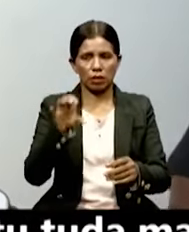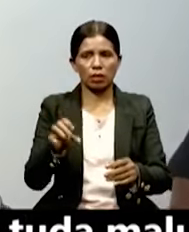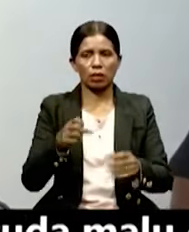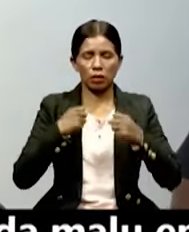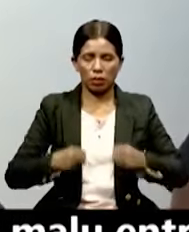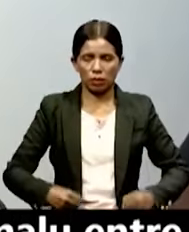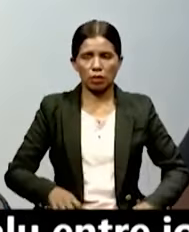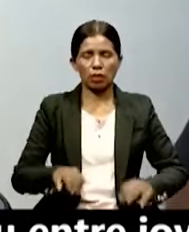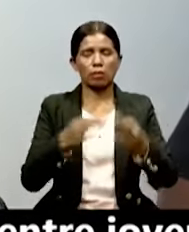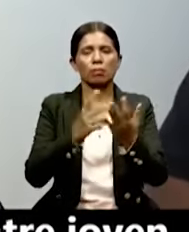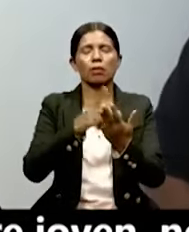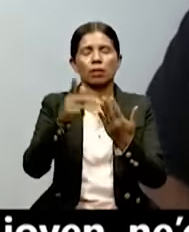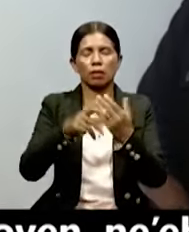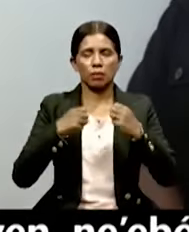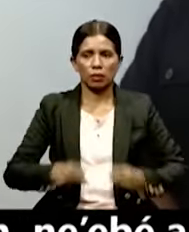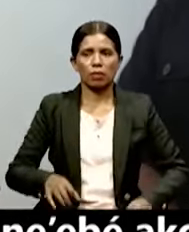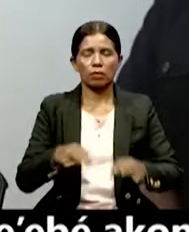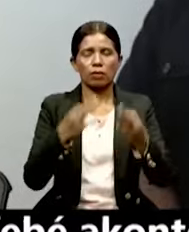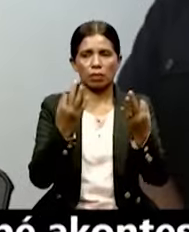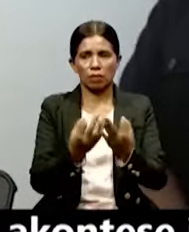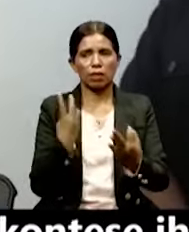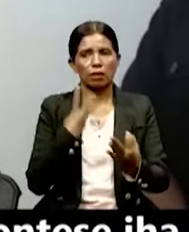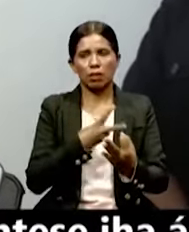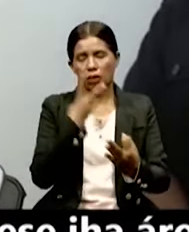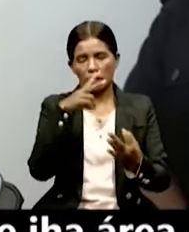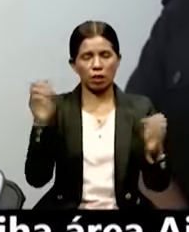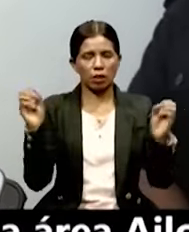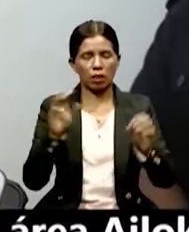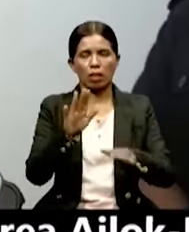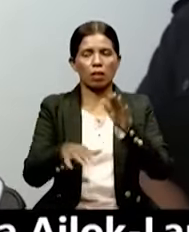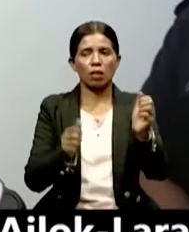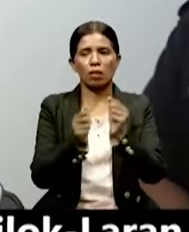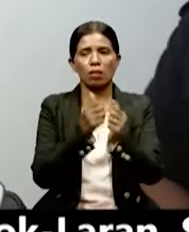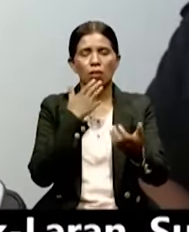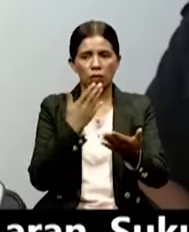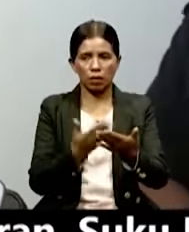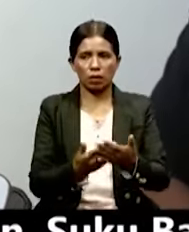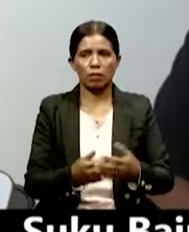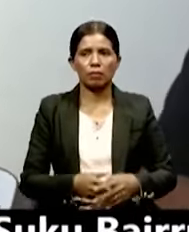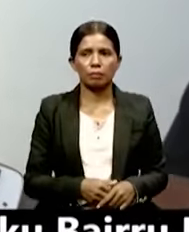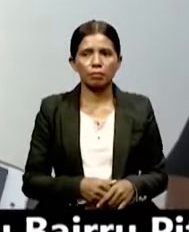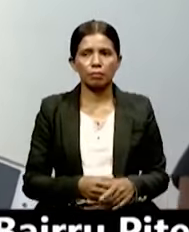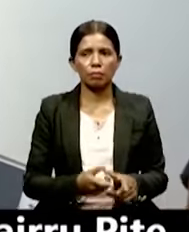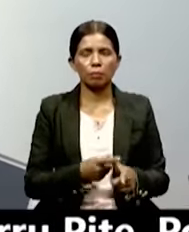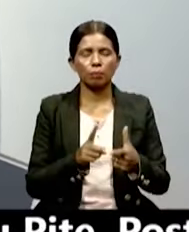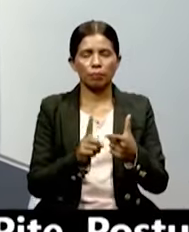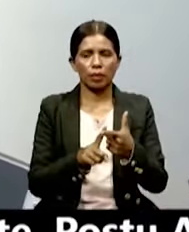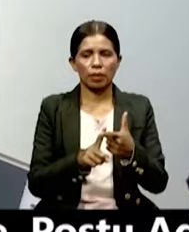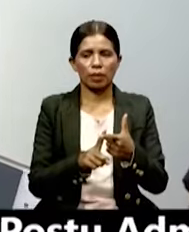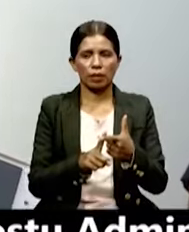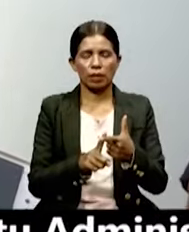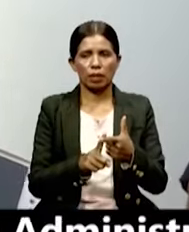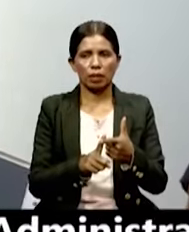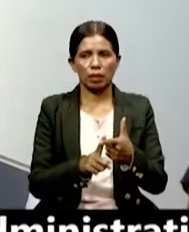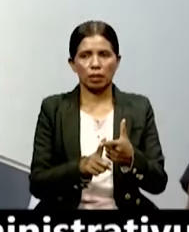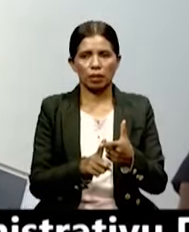na família, programa saúde e família, não é mesmo que a lá de um lado, o dia, e lá de um E depois, tu irmã